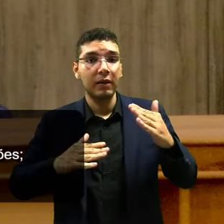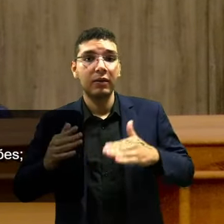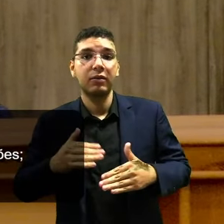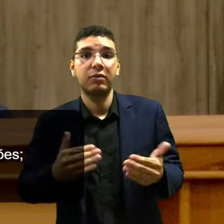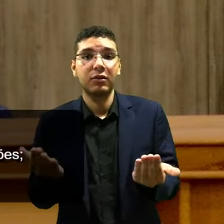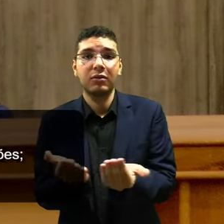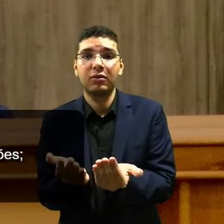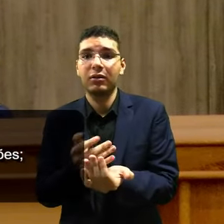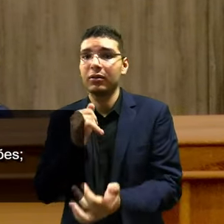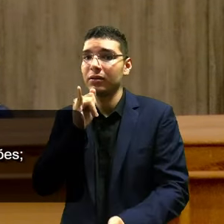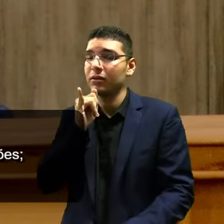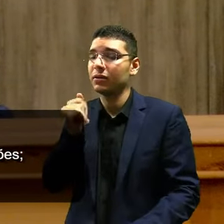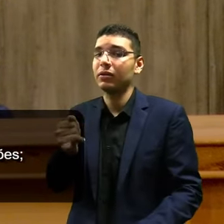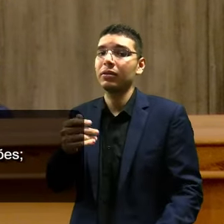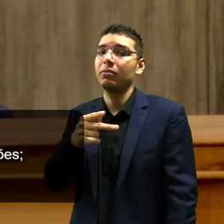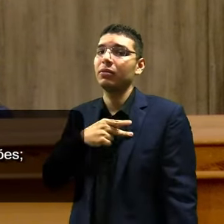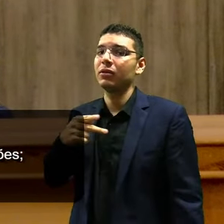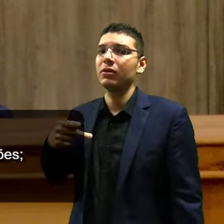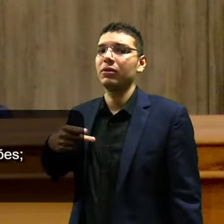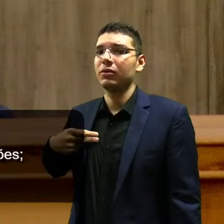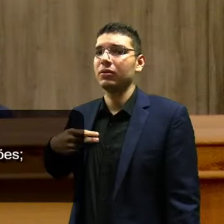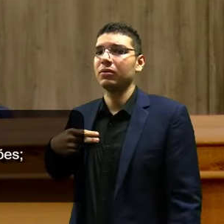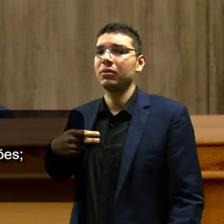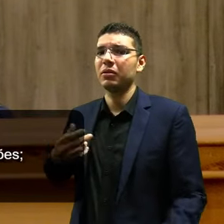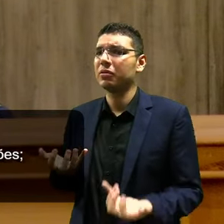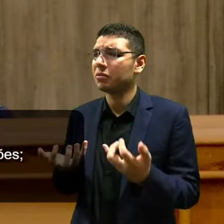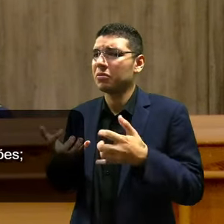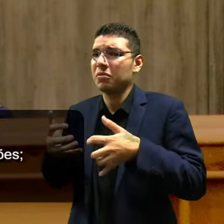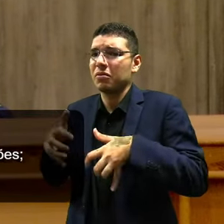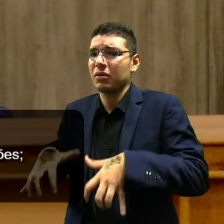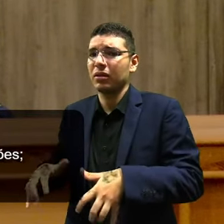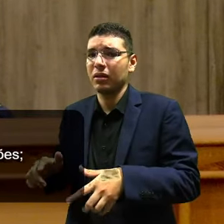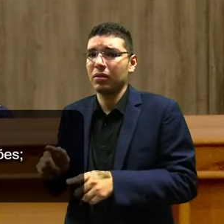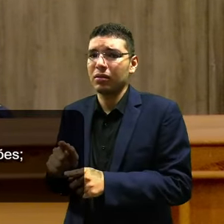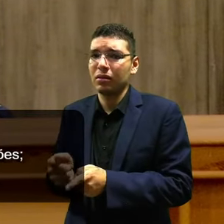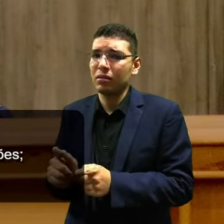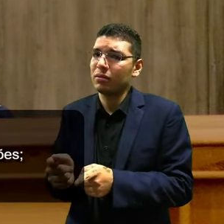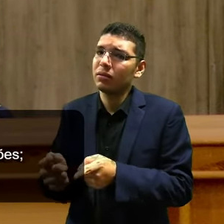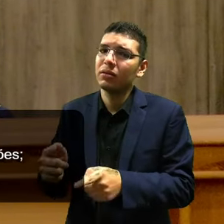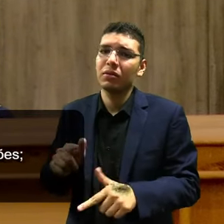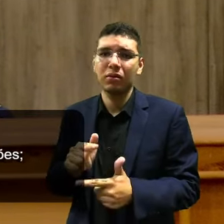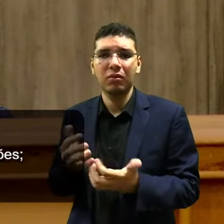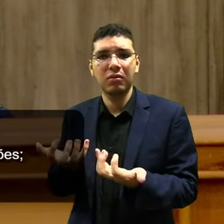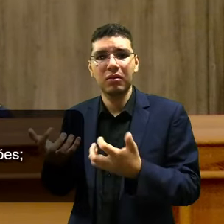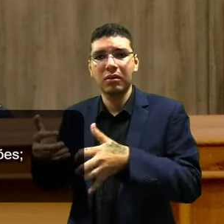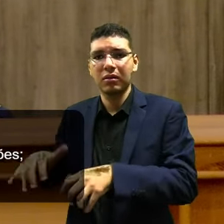ter para tu deixar de ser foba é assim ou não é